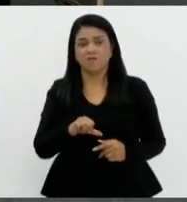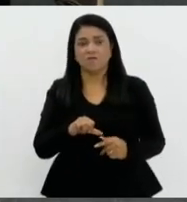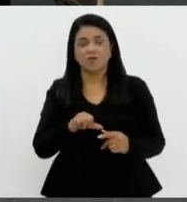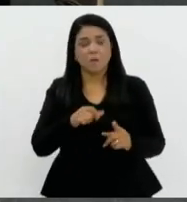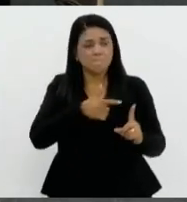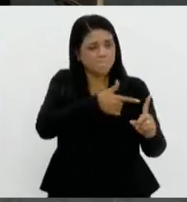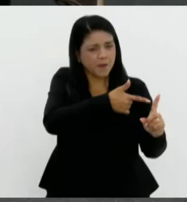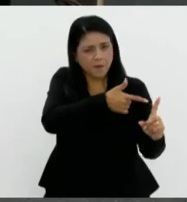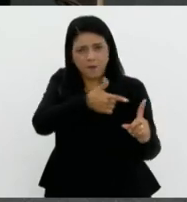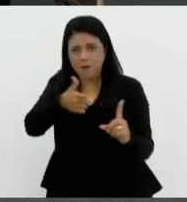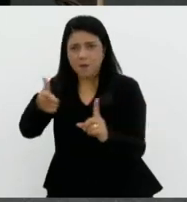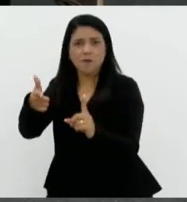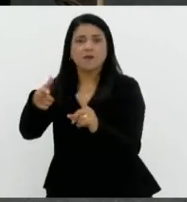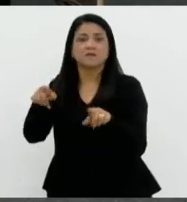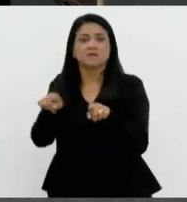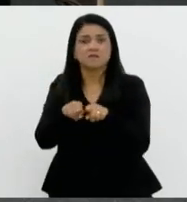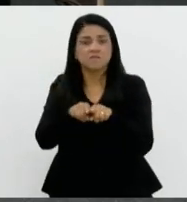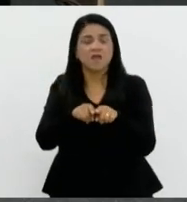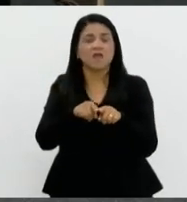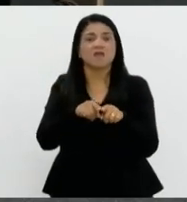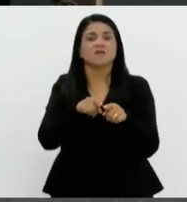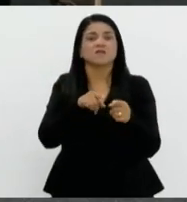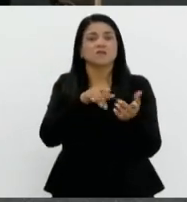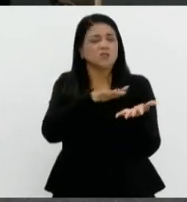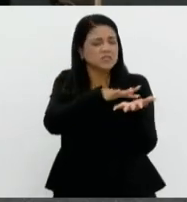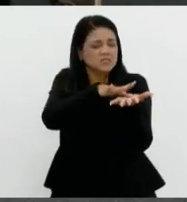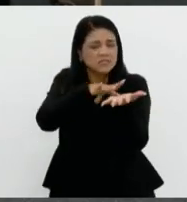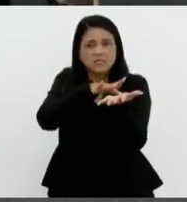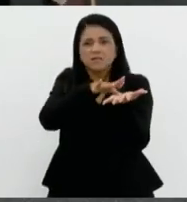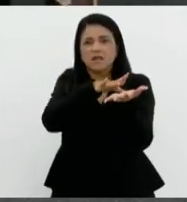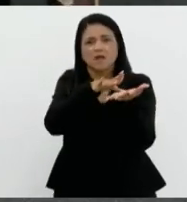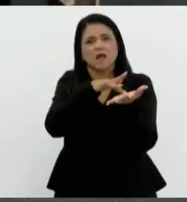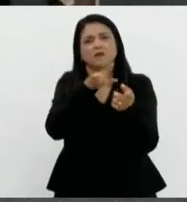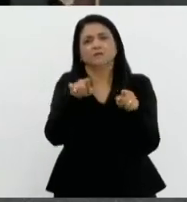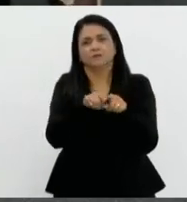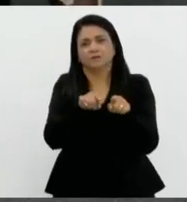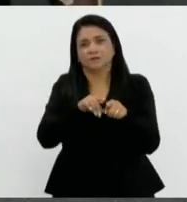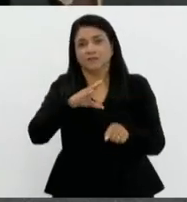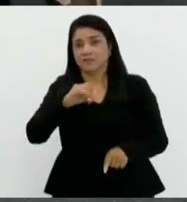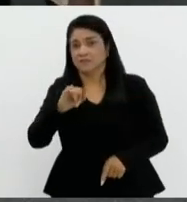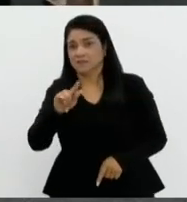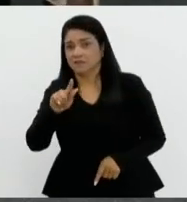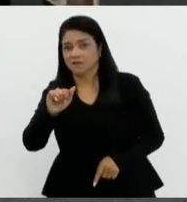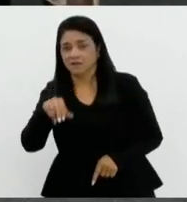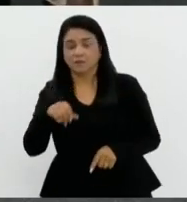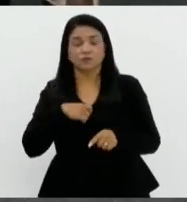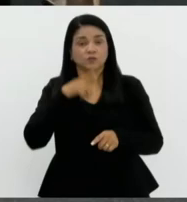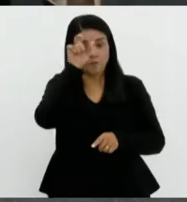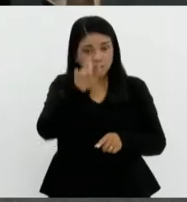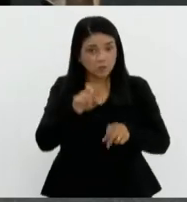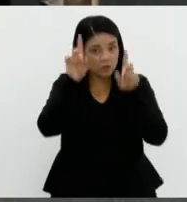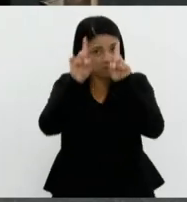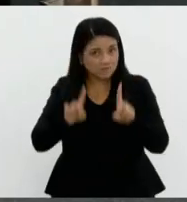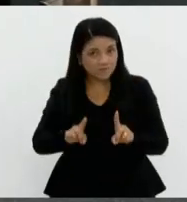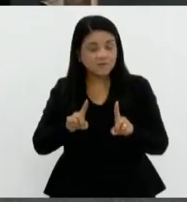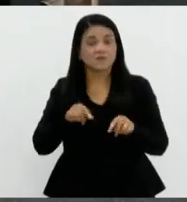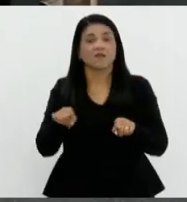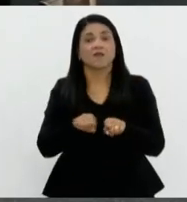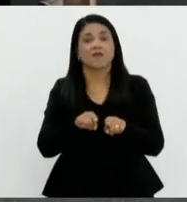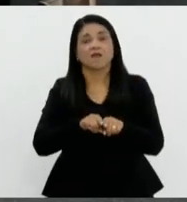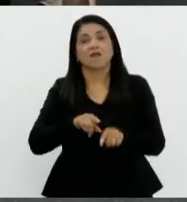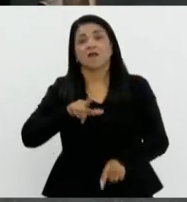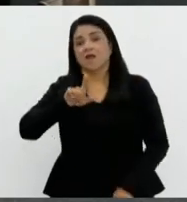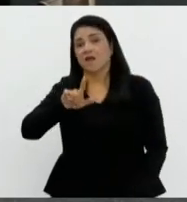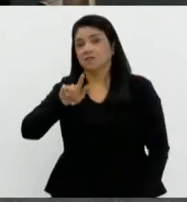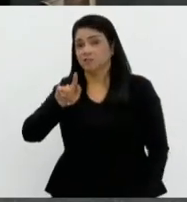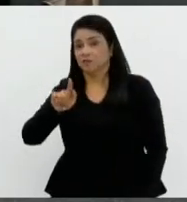judeus, destruir também os ciganos, pessoas com deficiência, LGBTs. Foi a maior desgraça que a